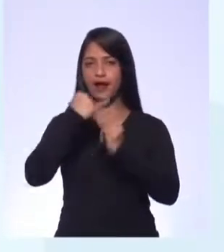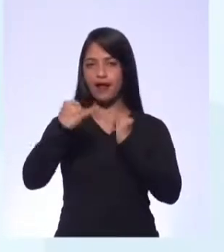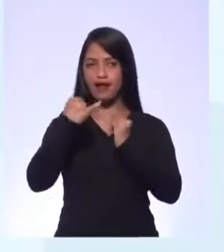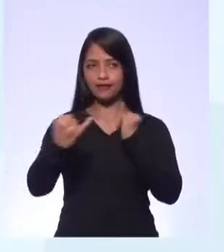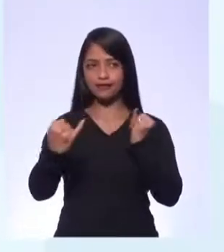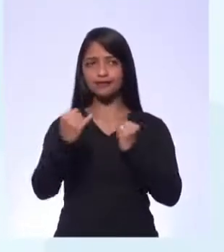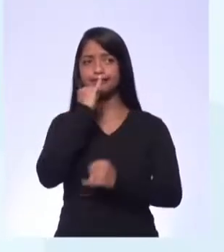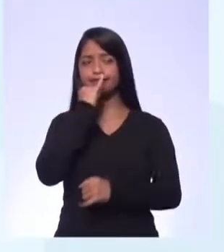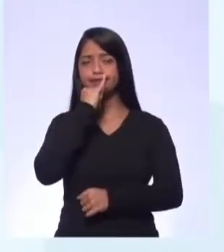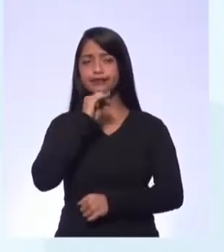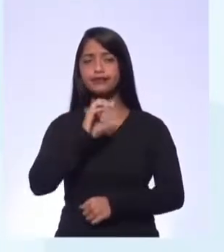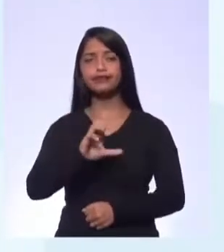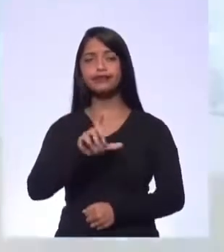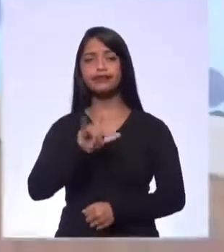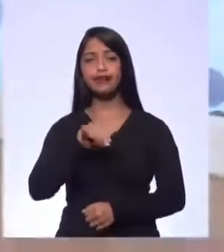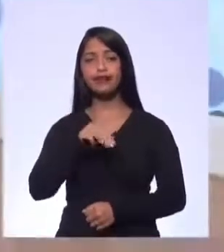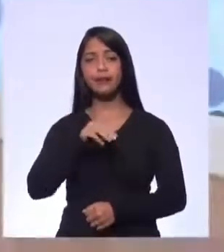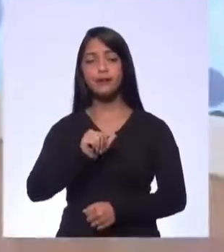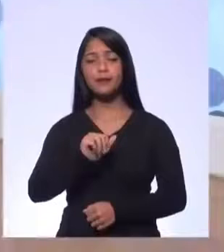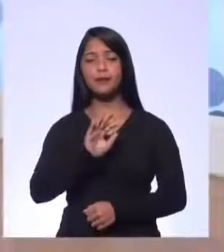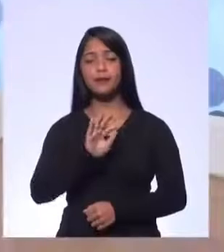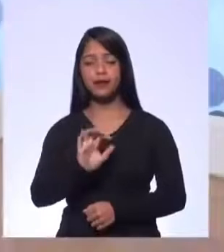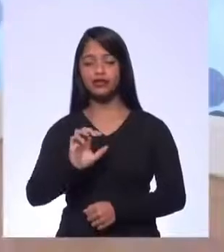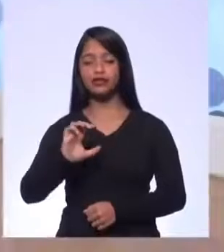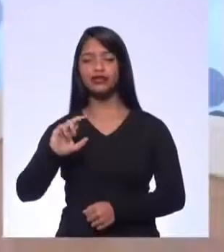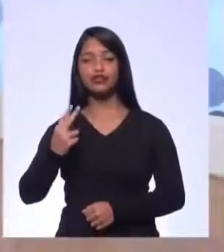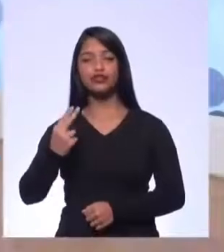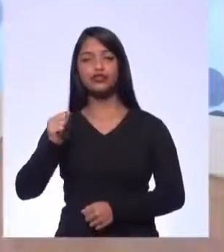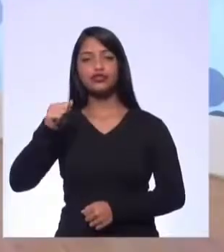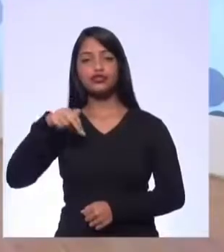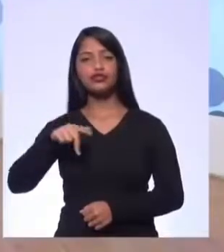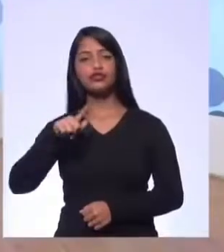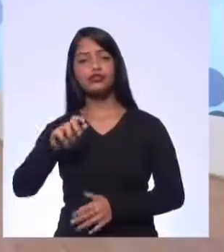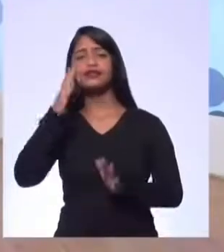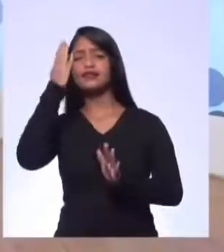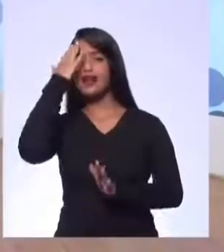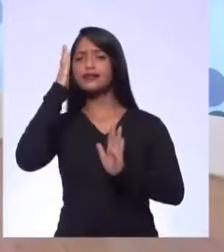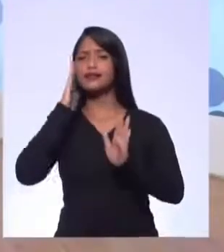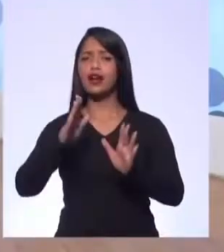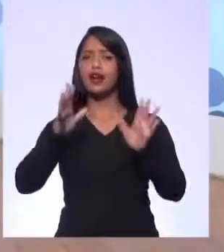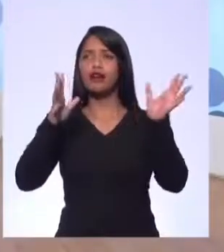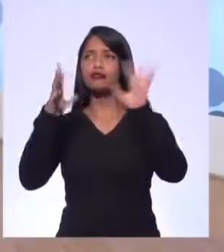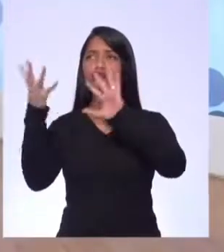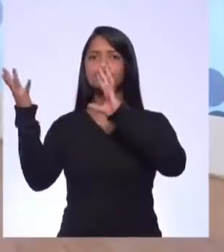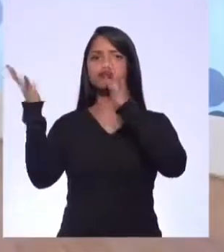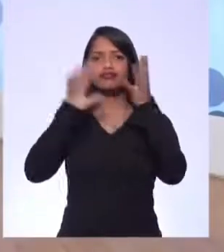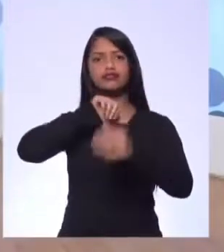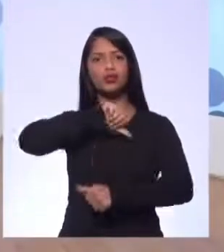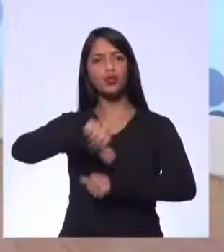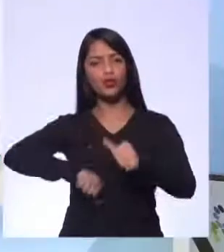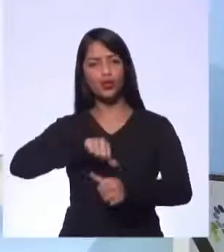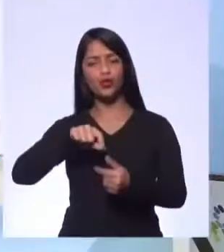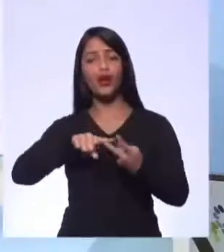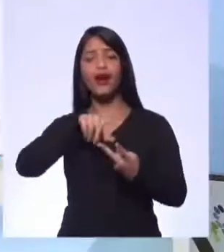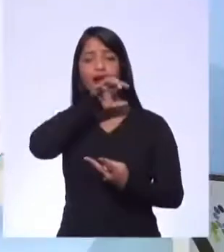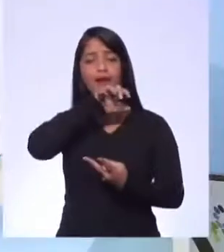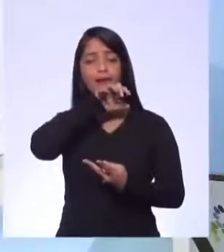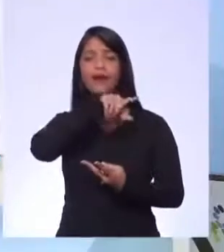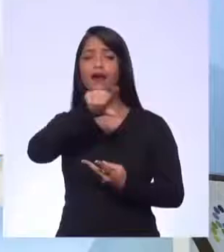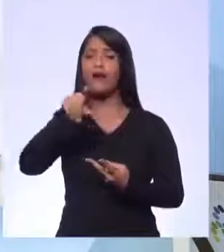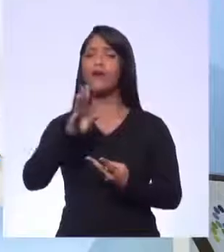climática. Animal, você já sabe o que é, não é? Plant também. Species também. Então, vamos tentar ali